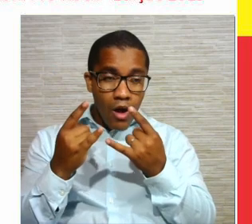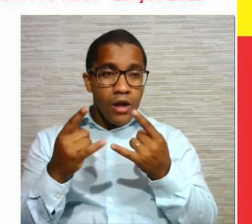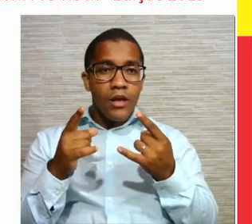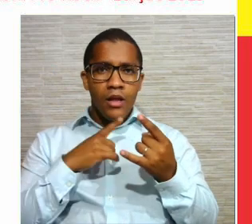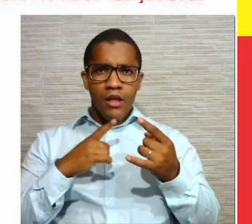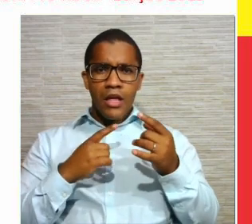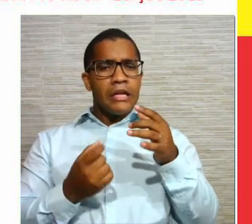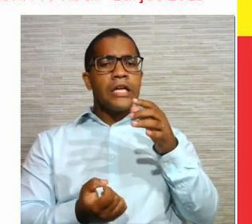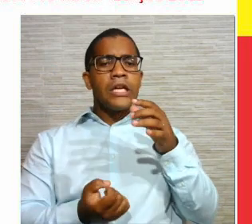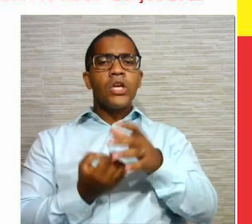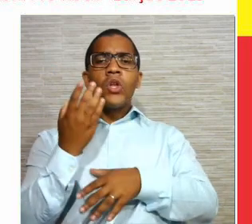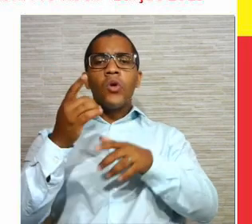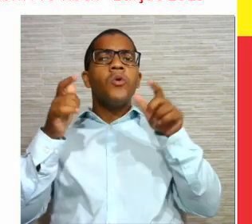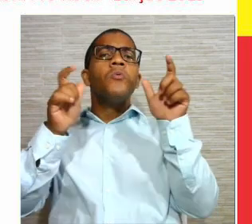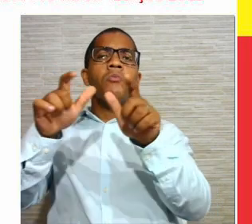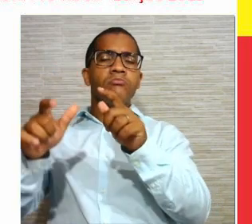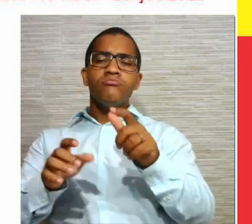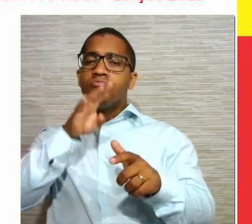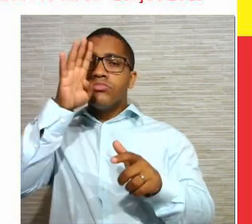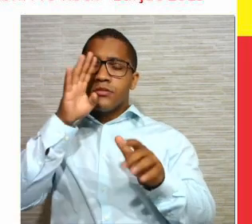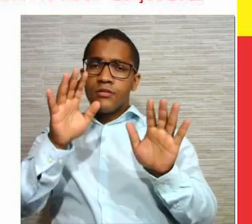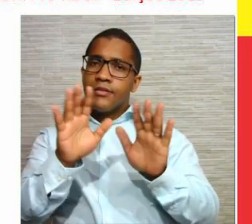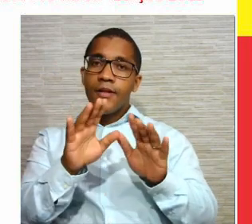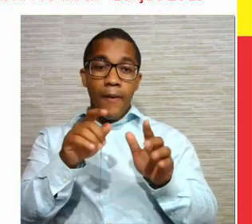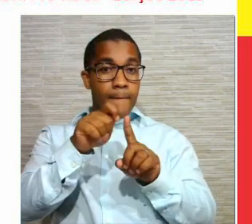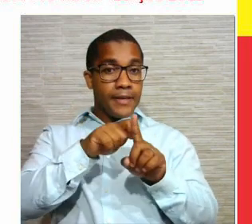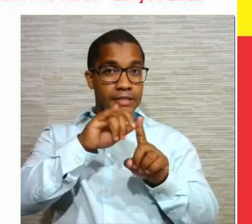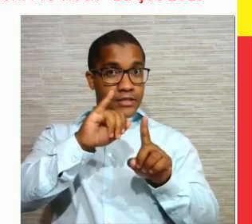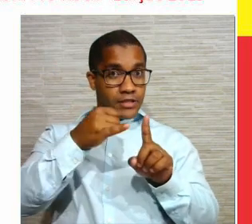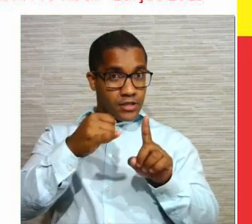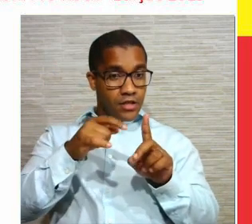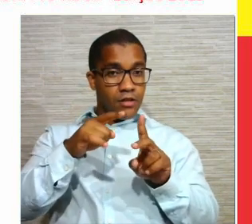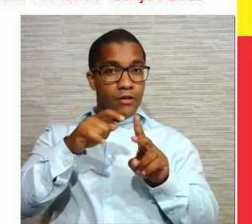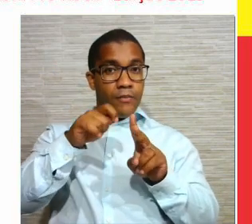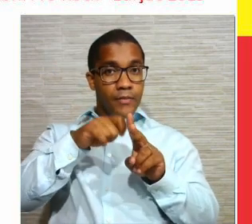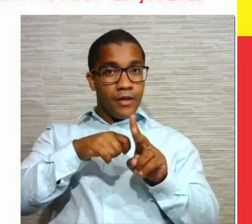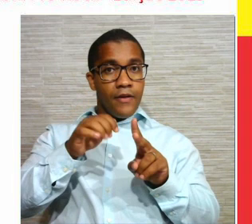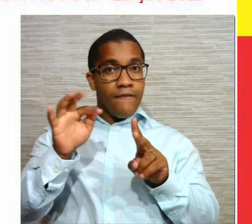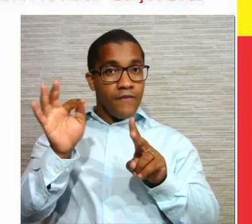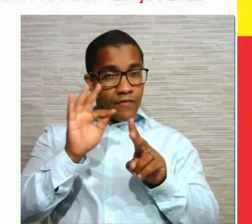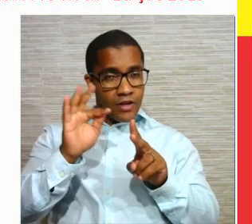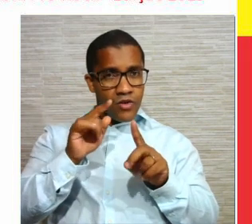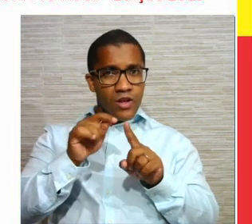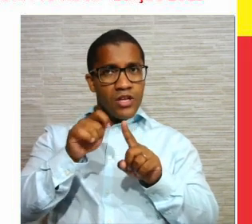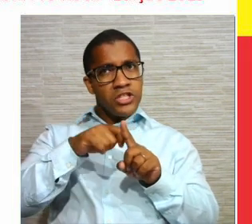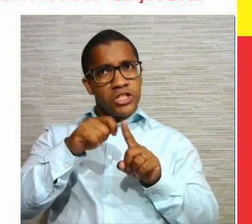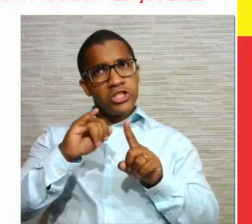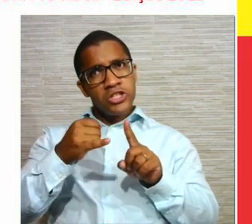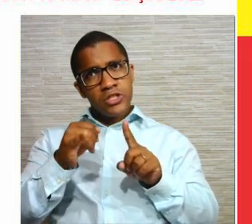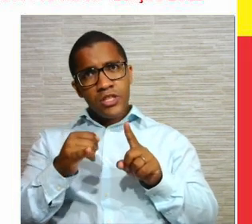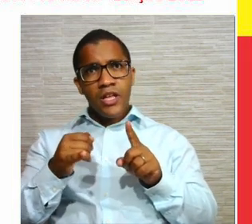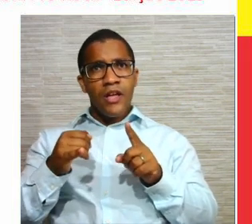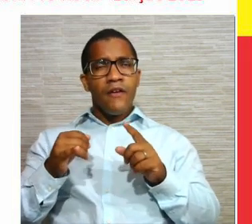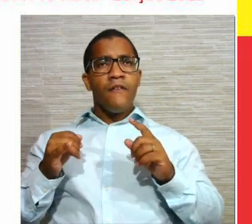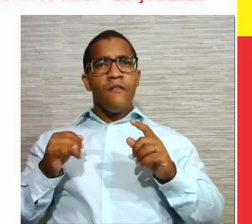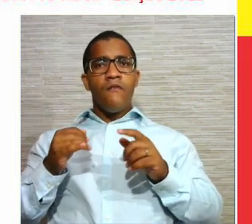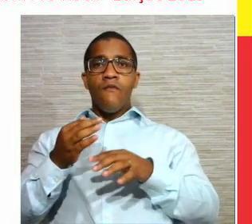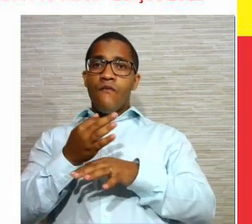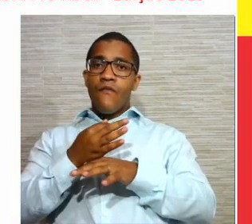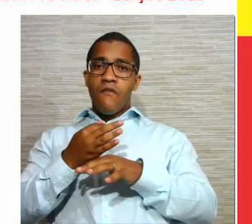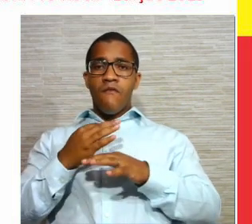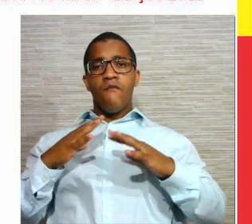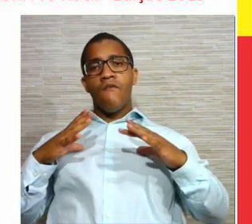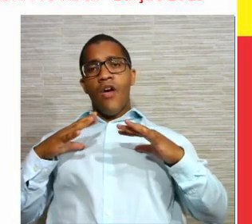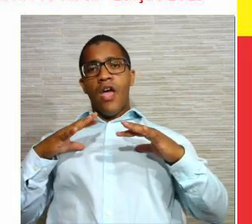escolhido aleatoriamente. Os meses de janeiro e fevereiro já tinham, assim, janeiro, fim de férias, fevereiro, carnaval, né,